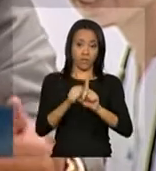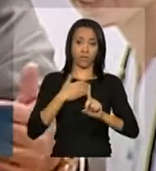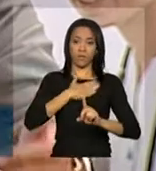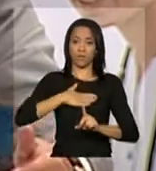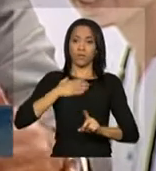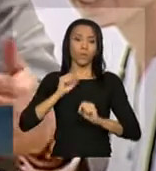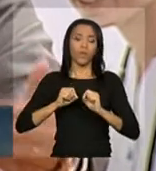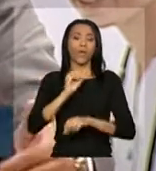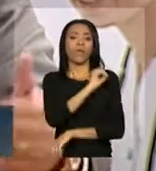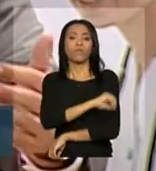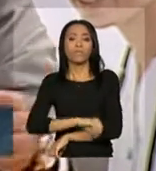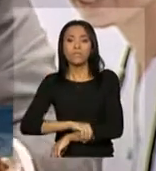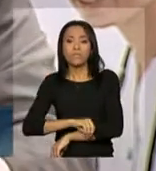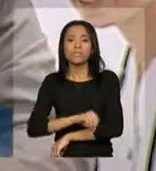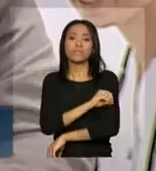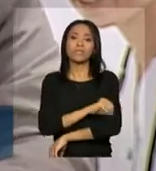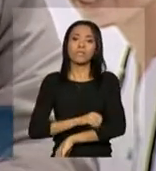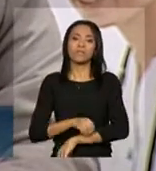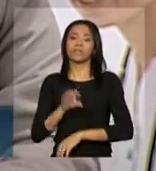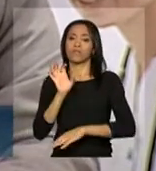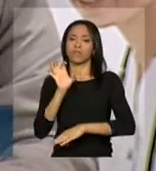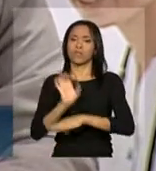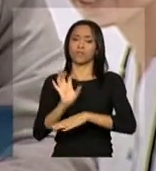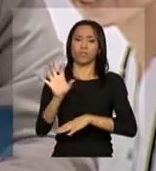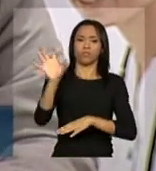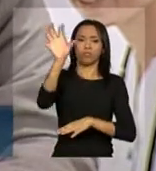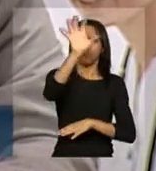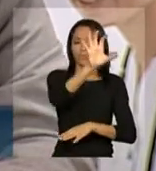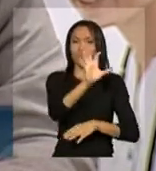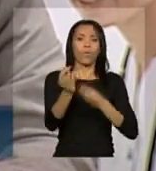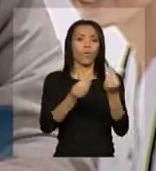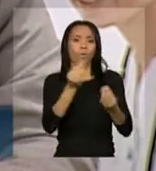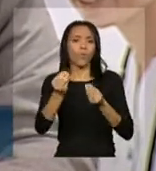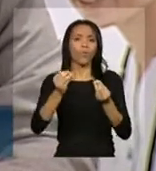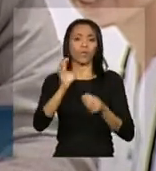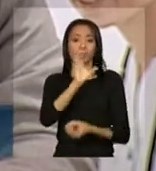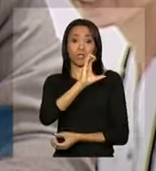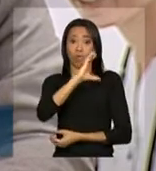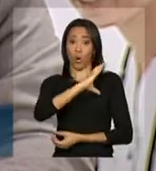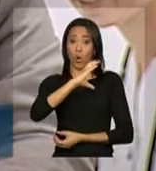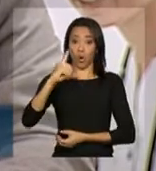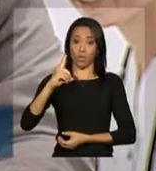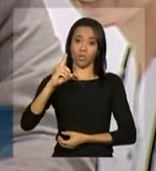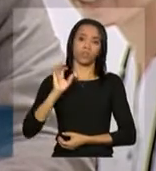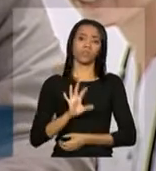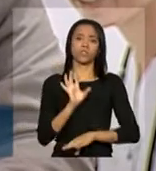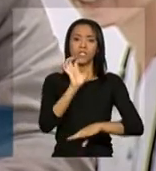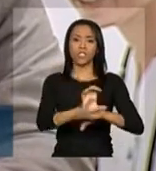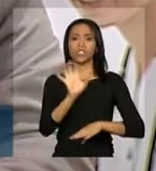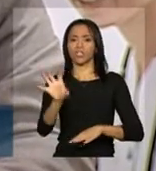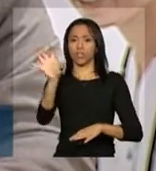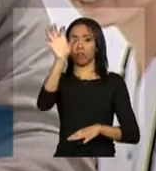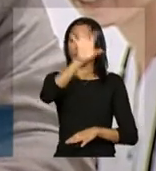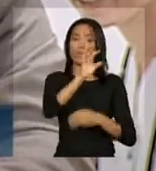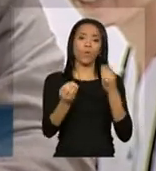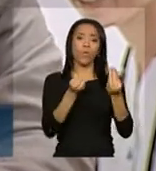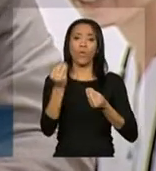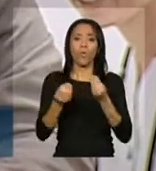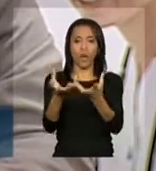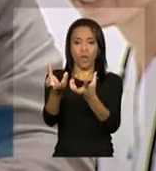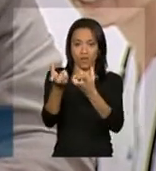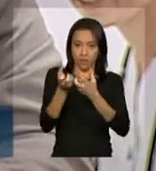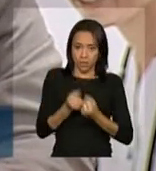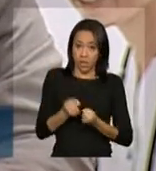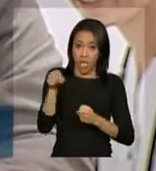oficinas regionais também com os municípios para articulação com as coordenações estaduais do recebimento desses profissionais no dia 1º de